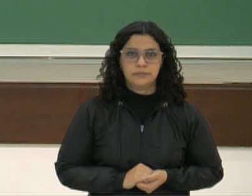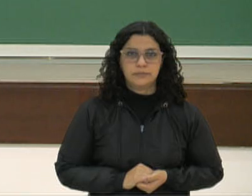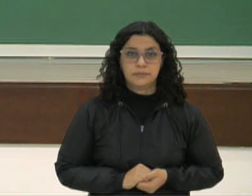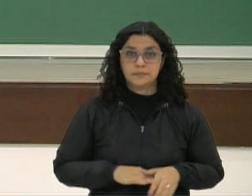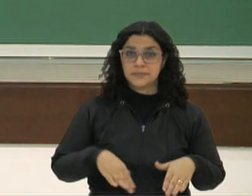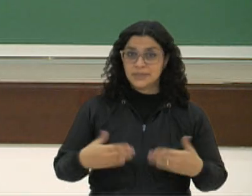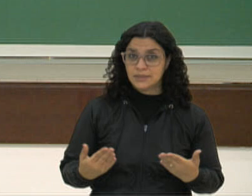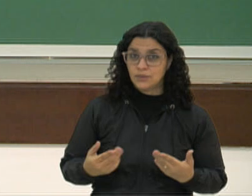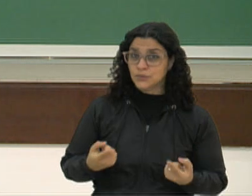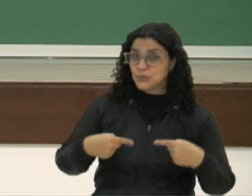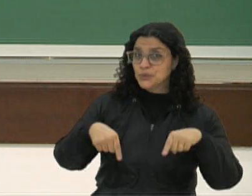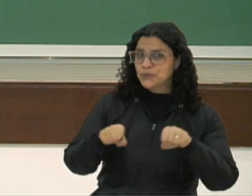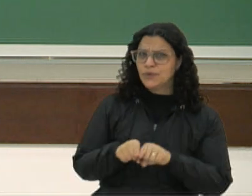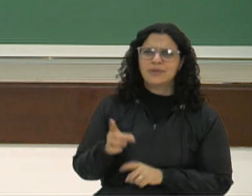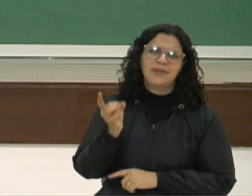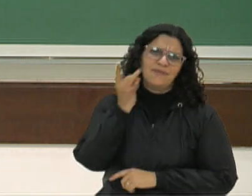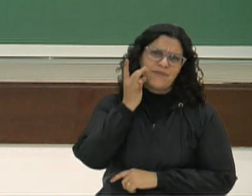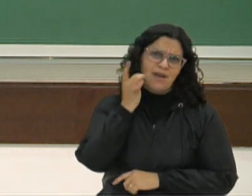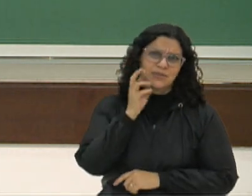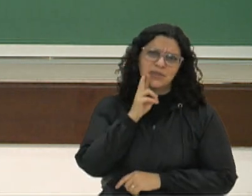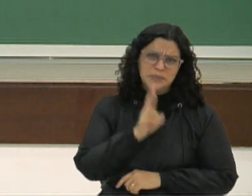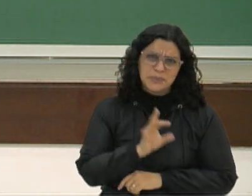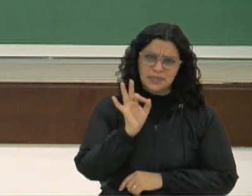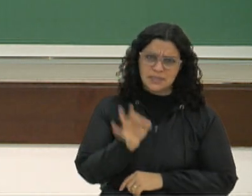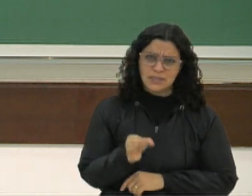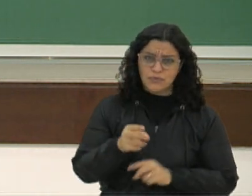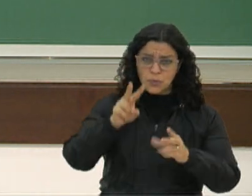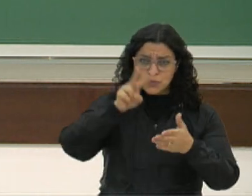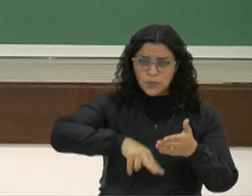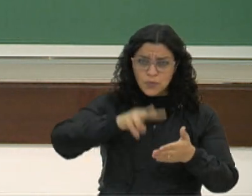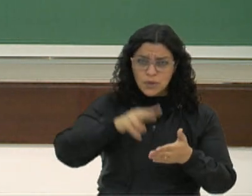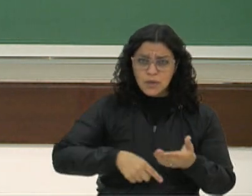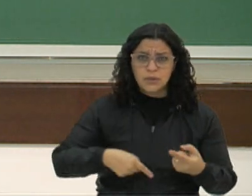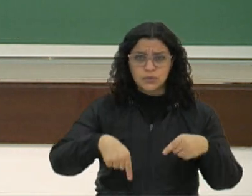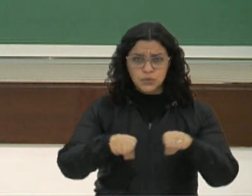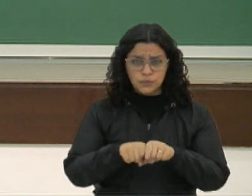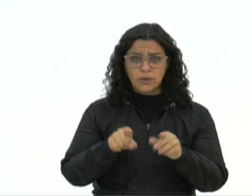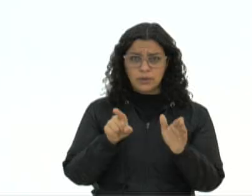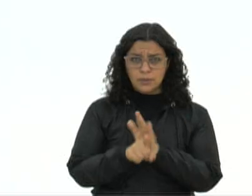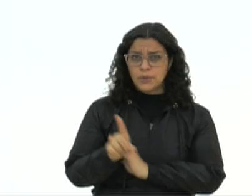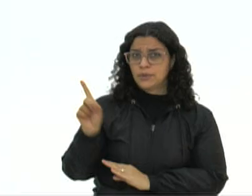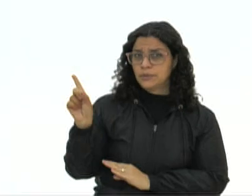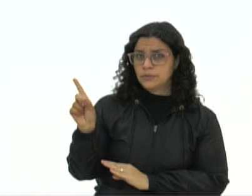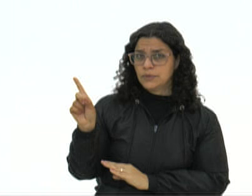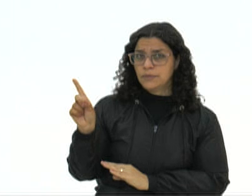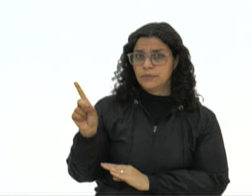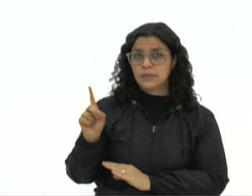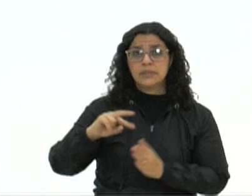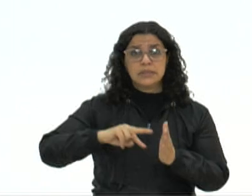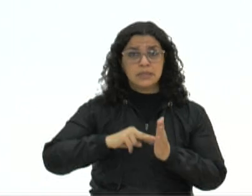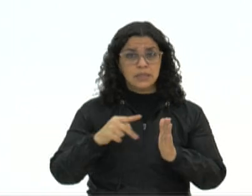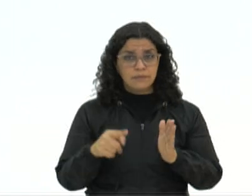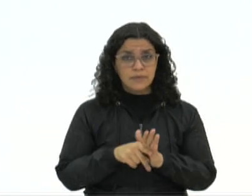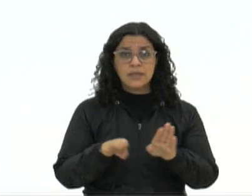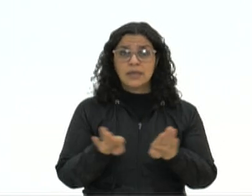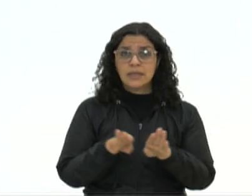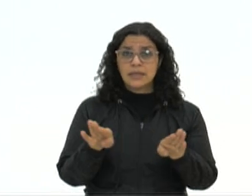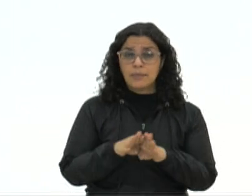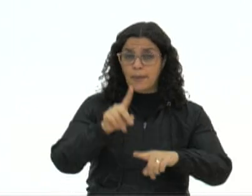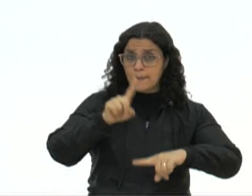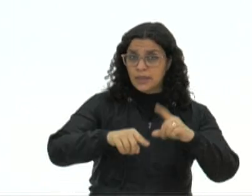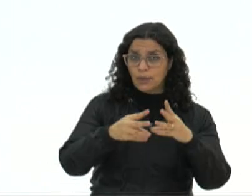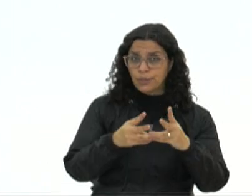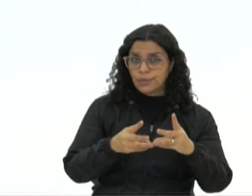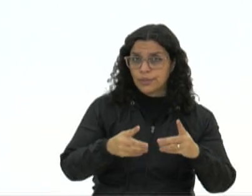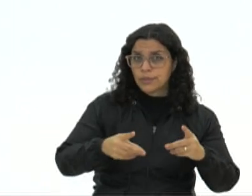E aí, pessoal, estamos de volta. Essa foi fácil, né? Vamos reler aqui o segundo questionário. Consiste na desagregação física e